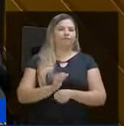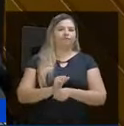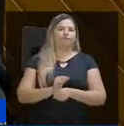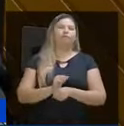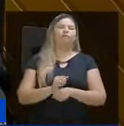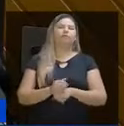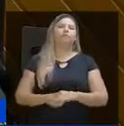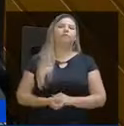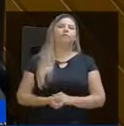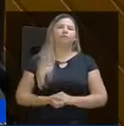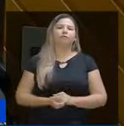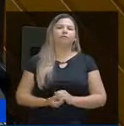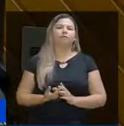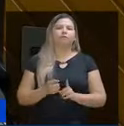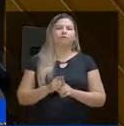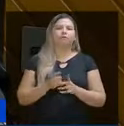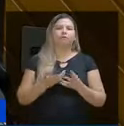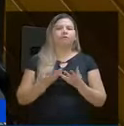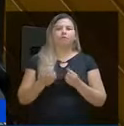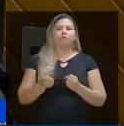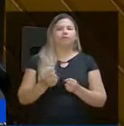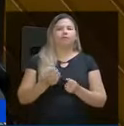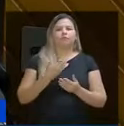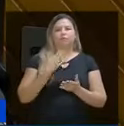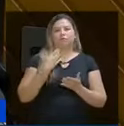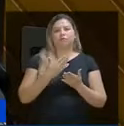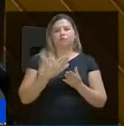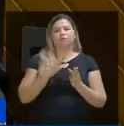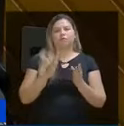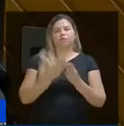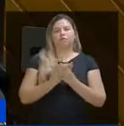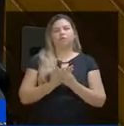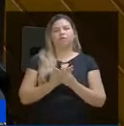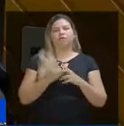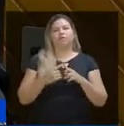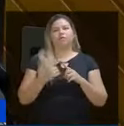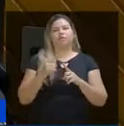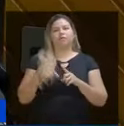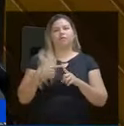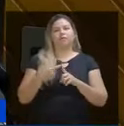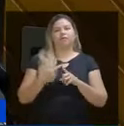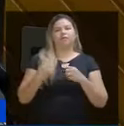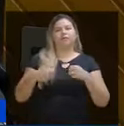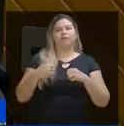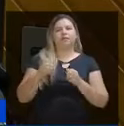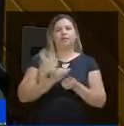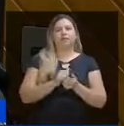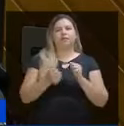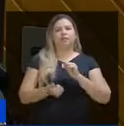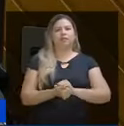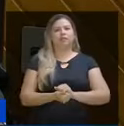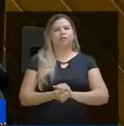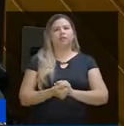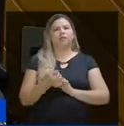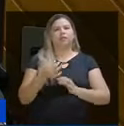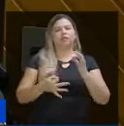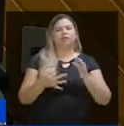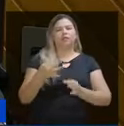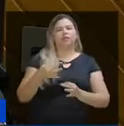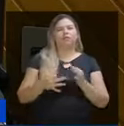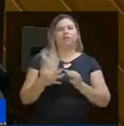o conhecimento e provimento do recurso, a fim de que haja reforma da sentença proferida pela 12ª